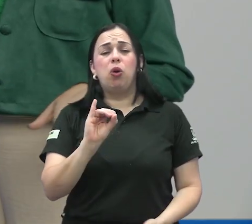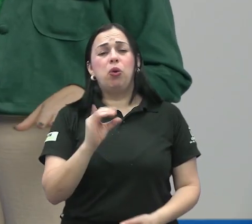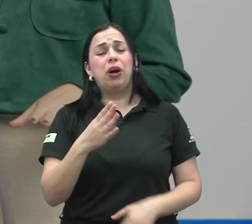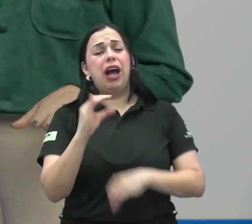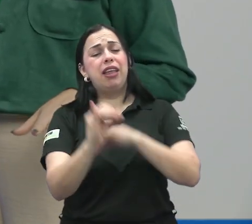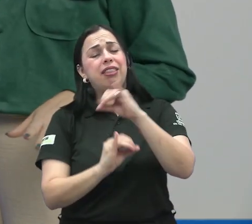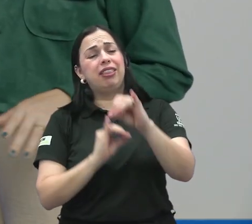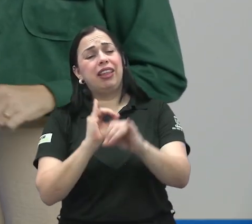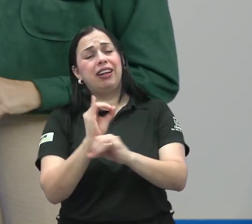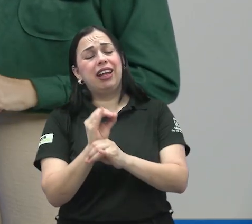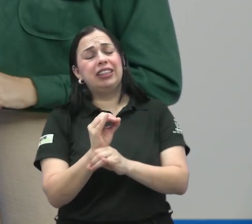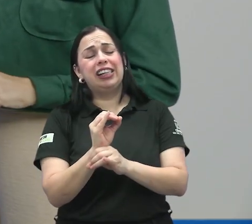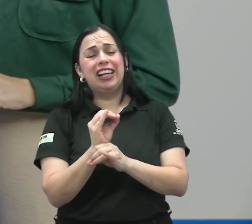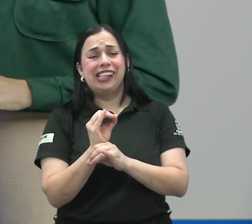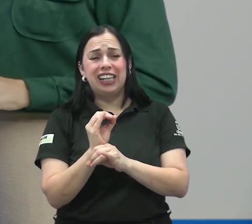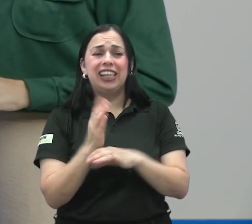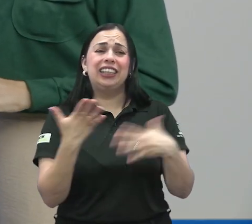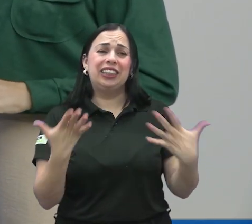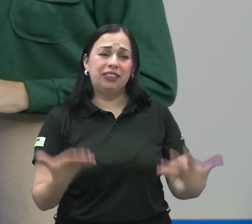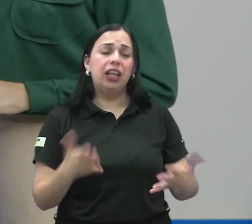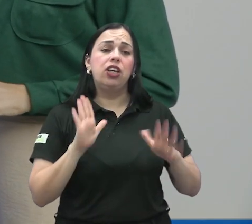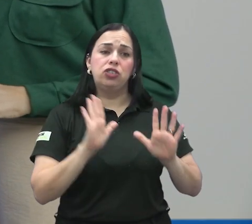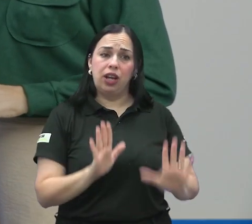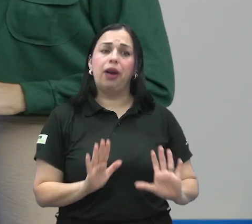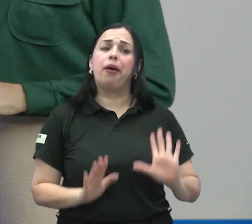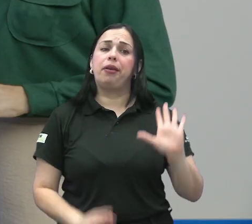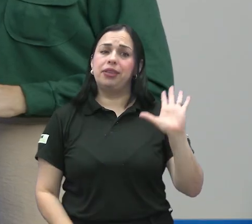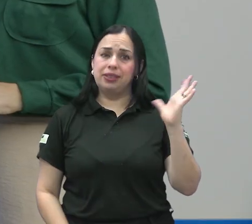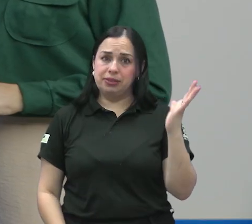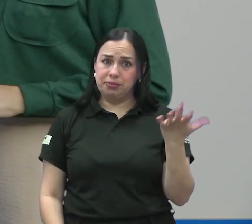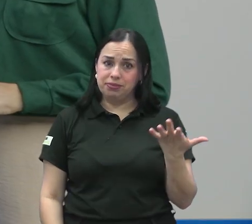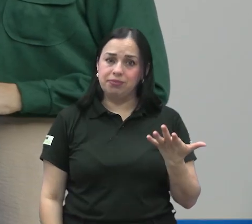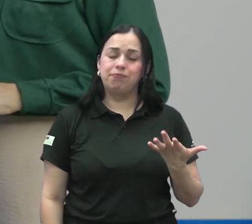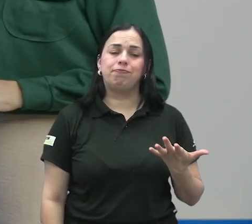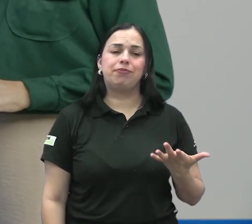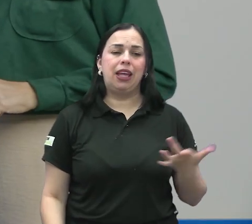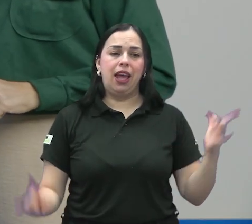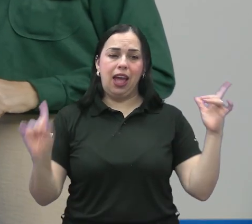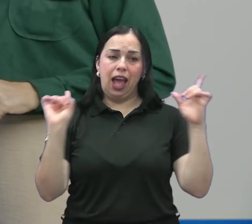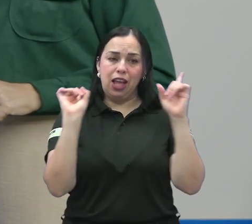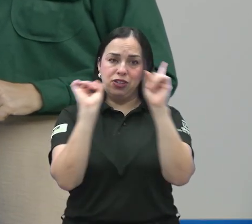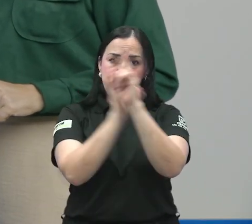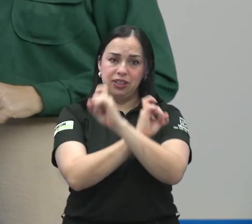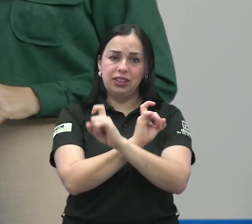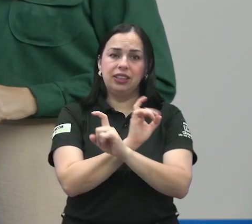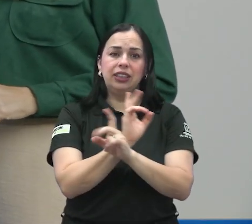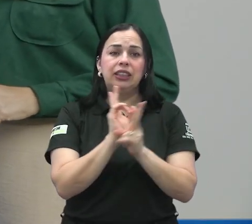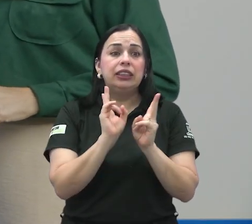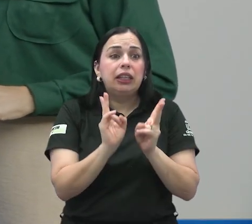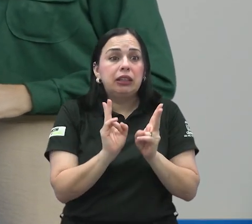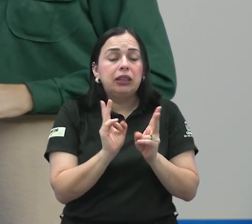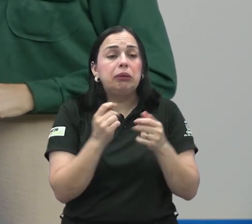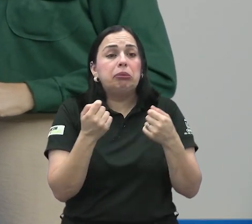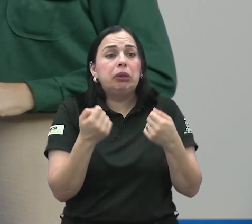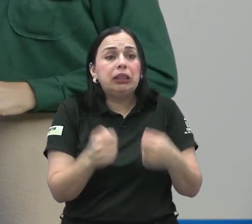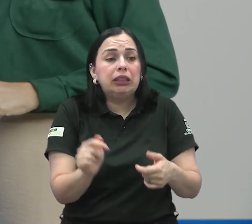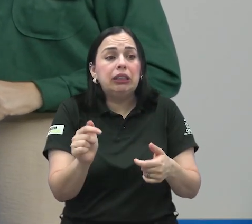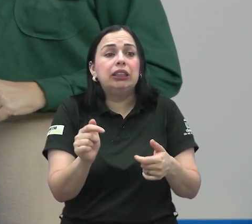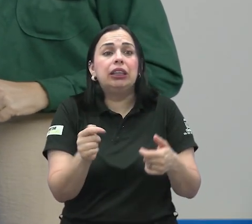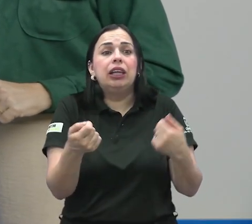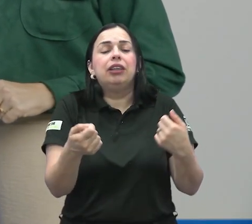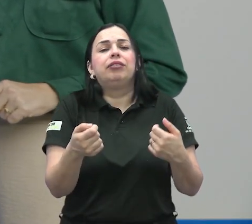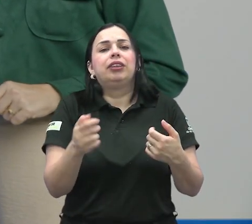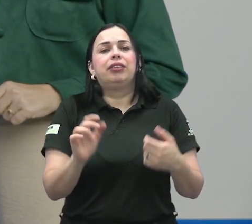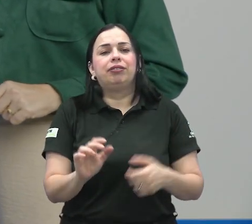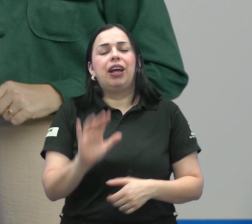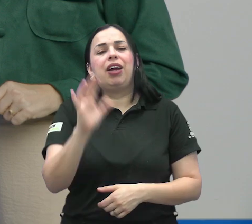de internet. Paulo? E eu já passei por situações assim, viu, Érica? Super complicado. Sempre que a gente precisa